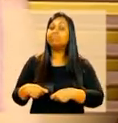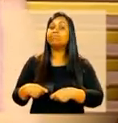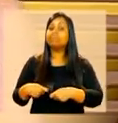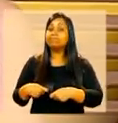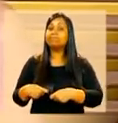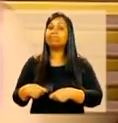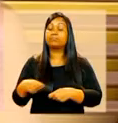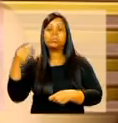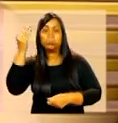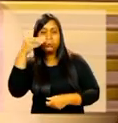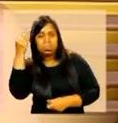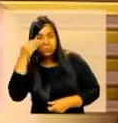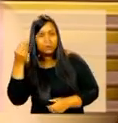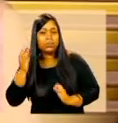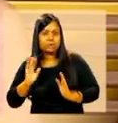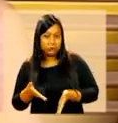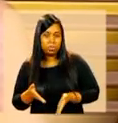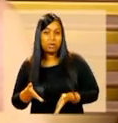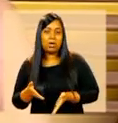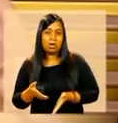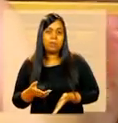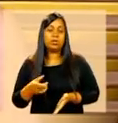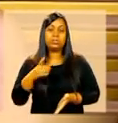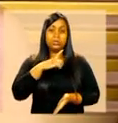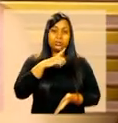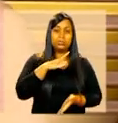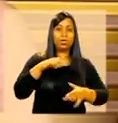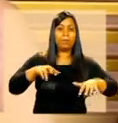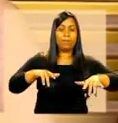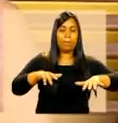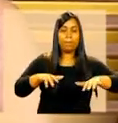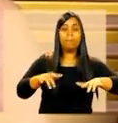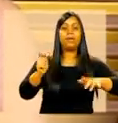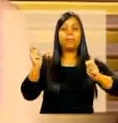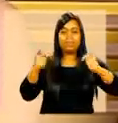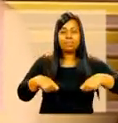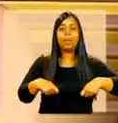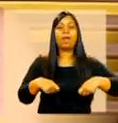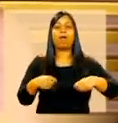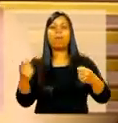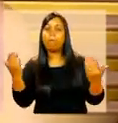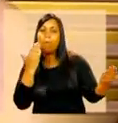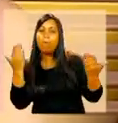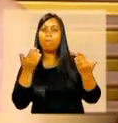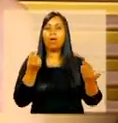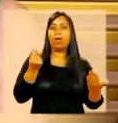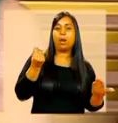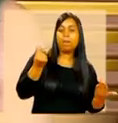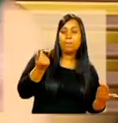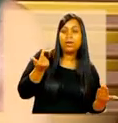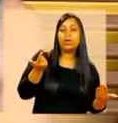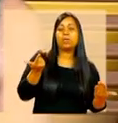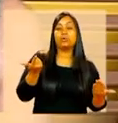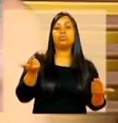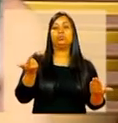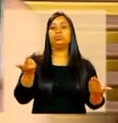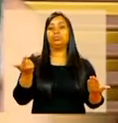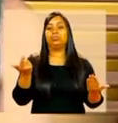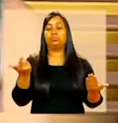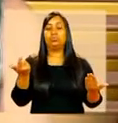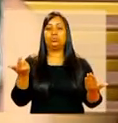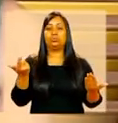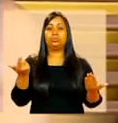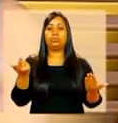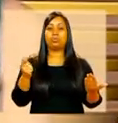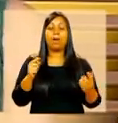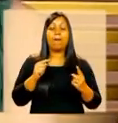A gente é experiente nisso, né? A gente tem sistemas, a gente consegue comparar preço, te dar